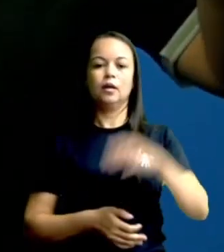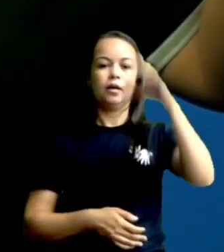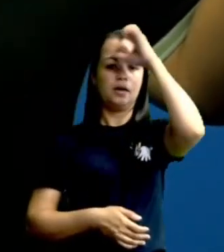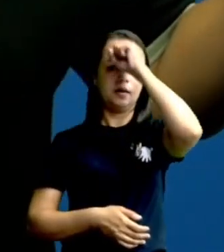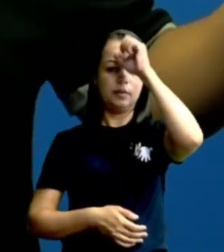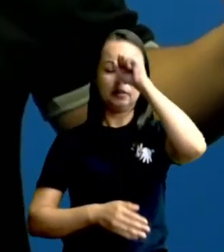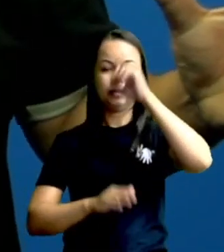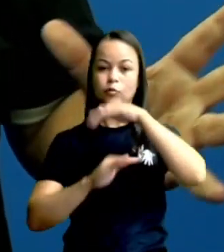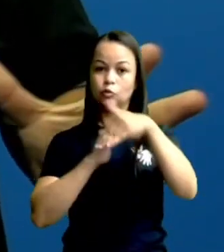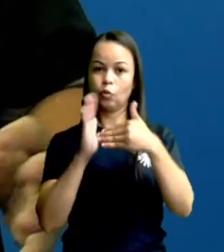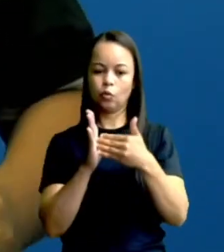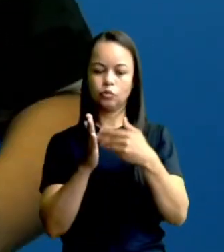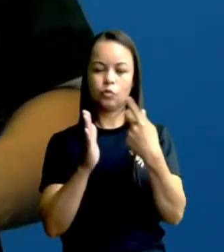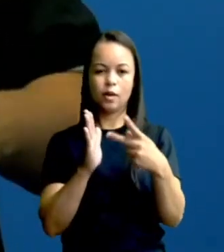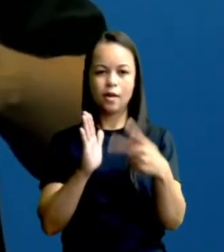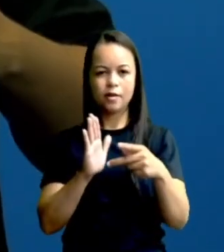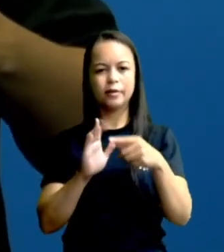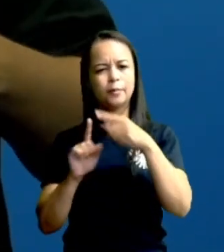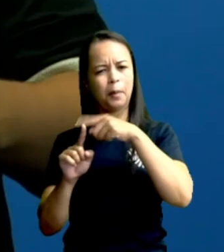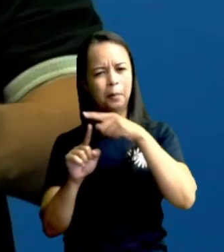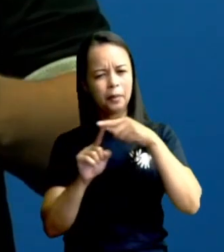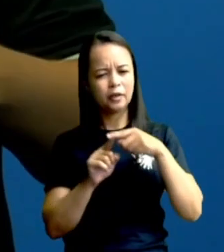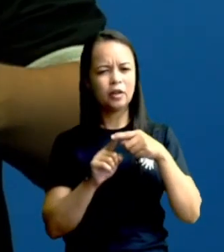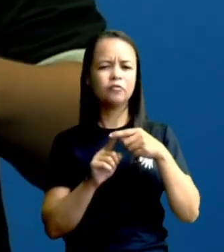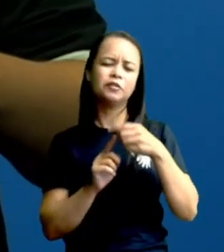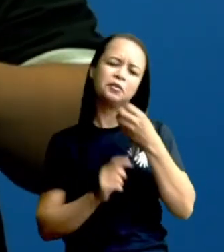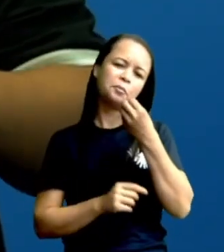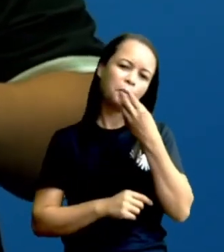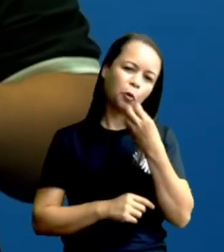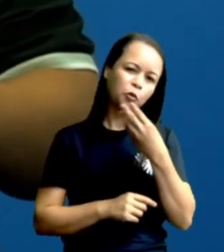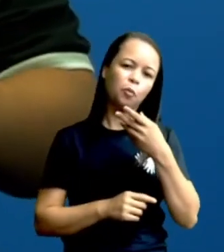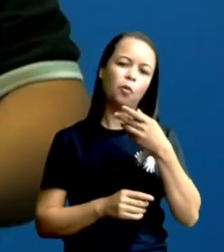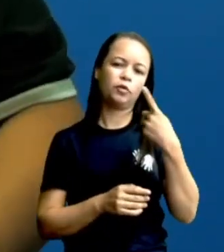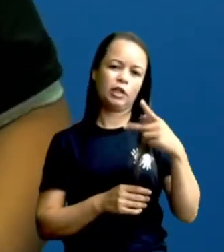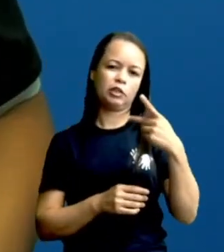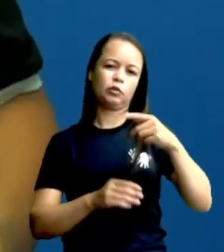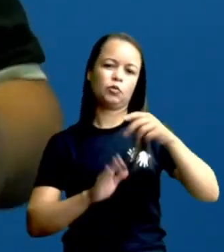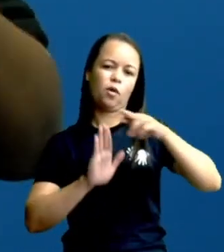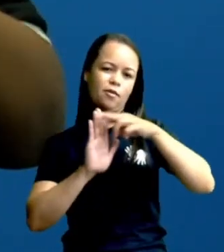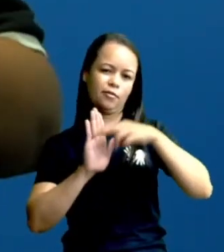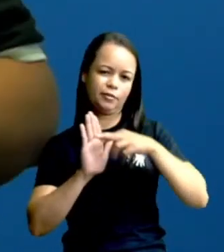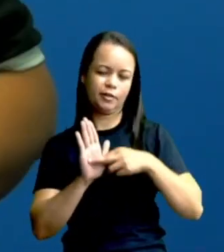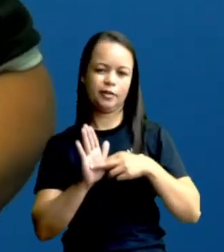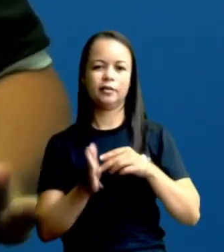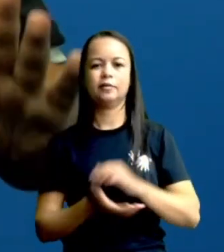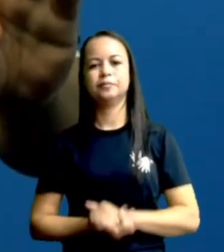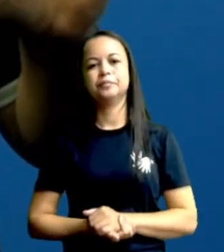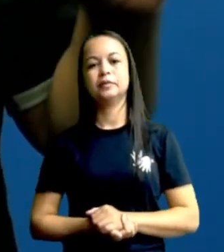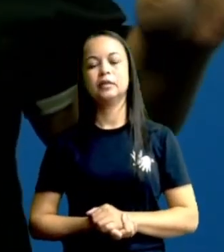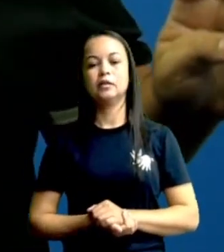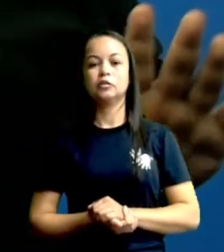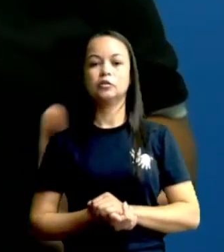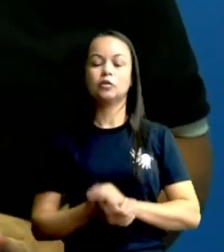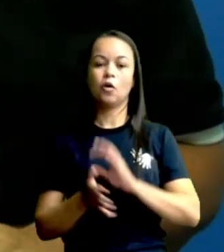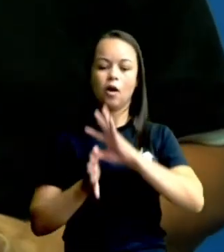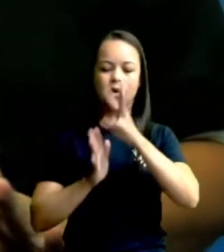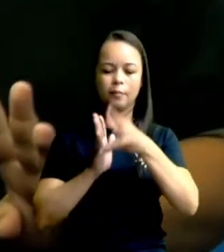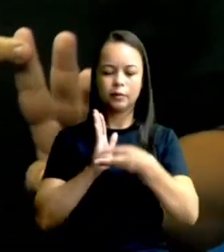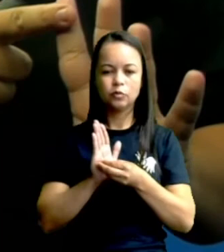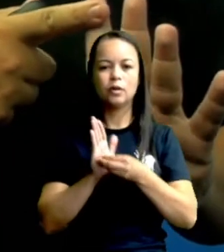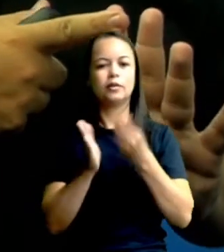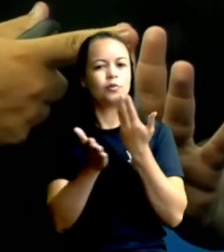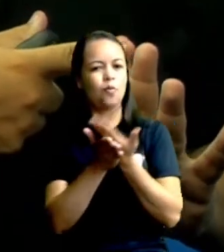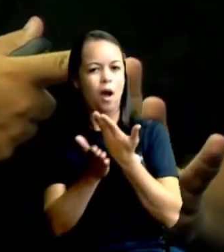Aprendendo todo esse tipo, você vai mandar muito bem nas receitas, tá bom, gente? Então, só recapitulando nossa